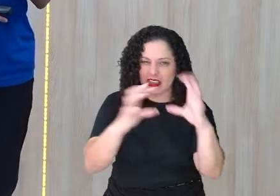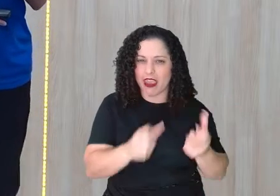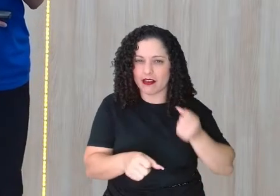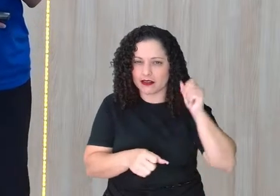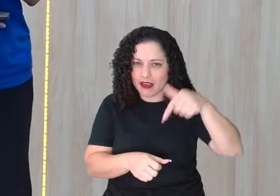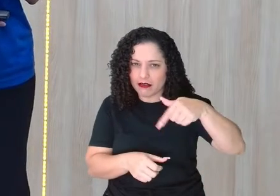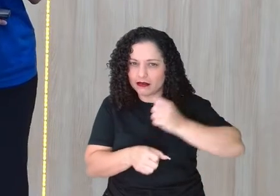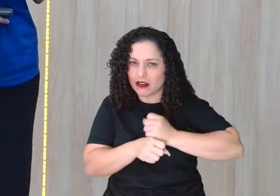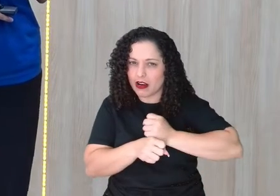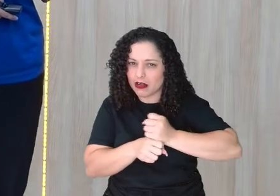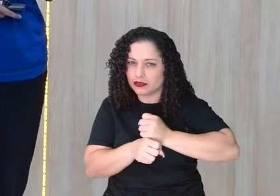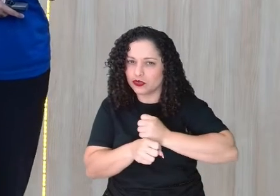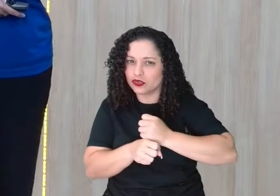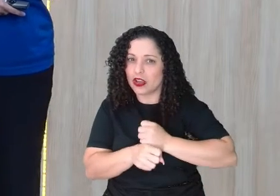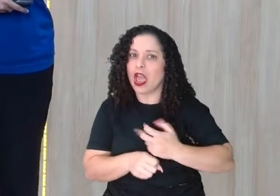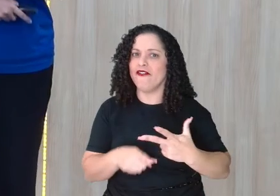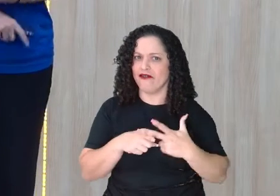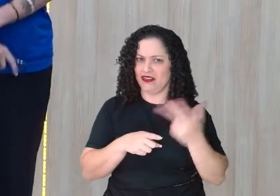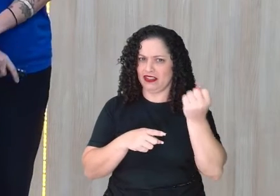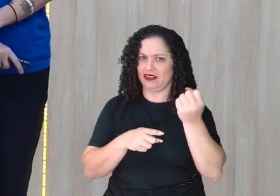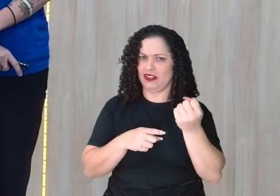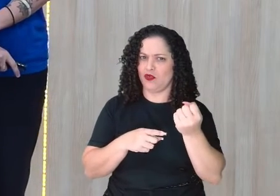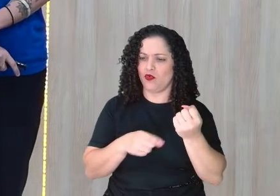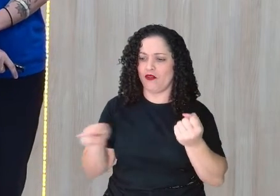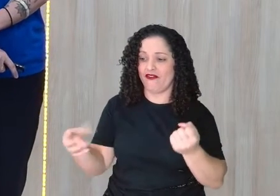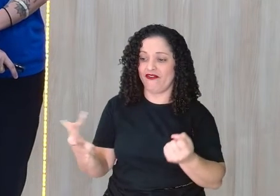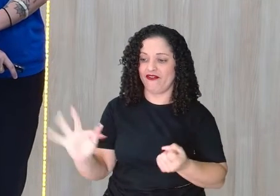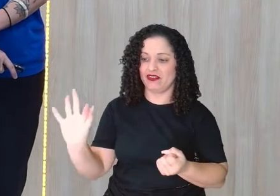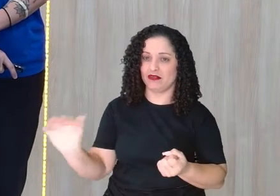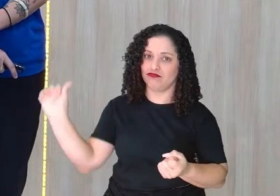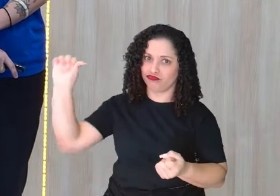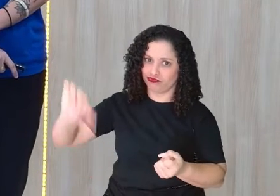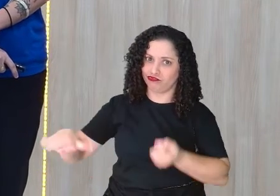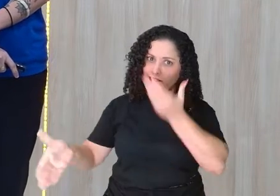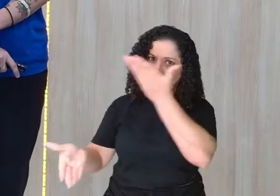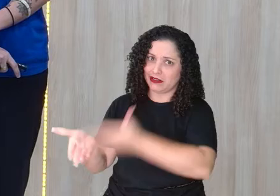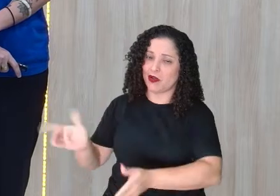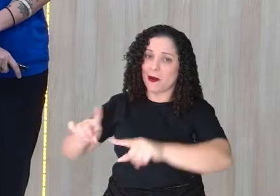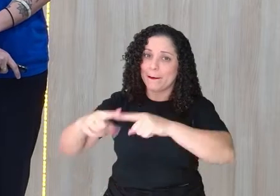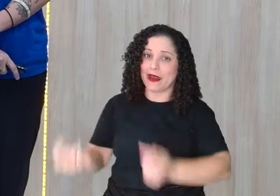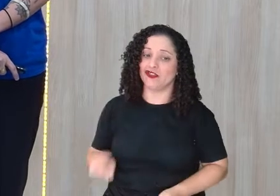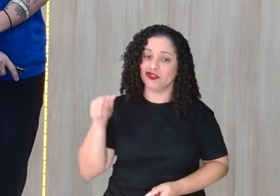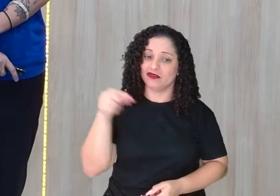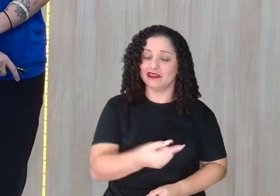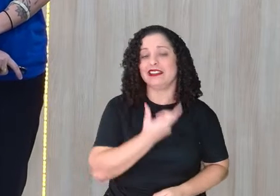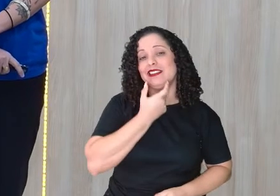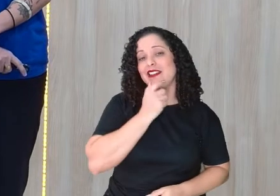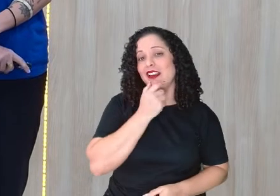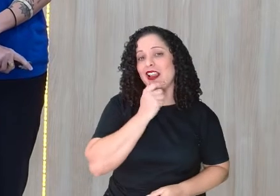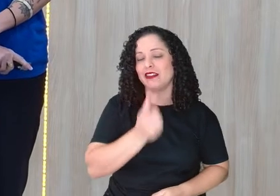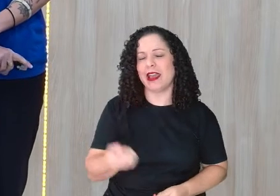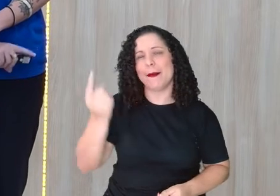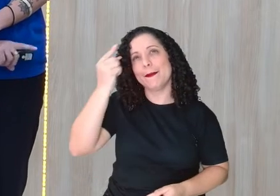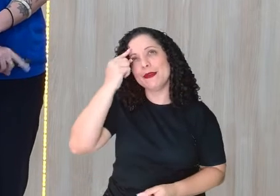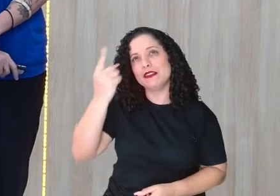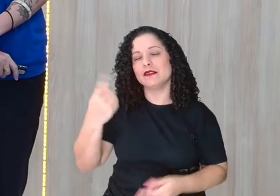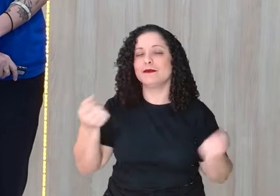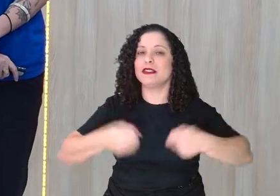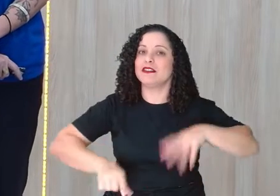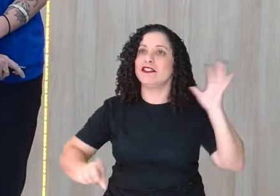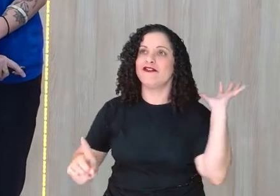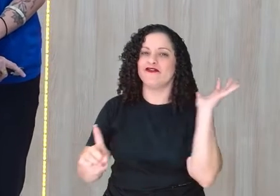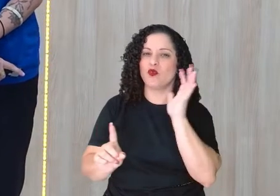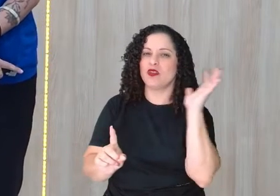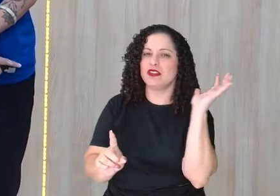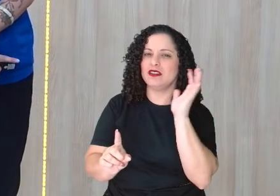saindo vitoriosa, né, da França, mas aí começa a mudar, porque ele diz, olha, a gente vai ter que intervir lá